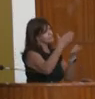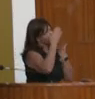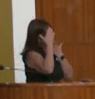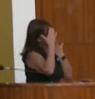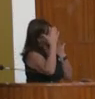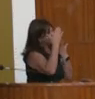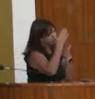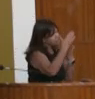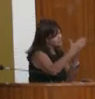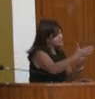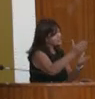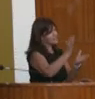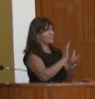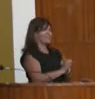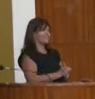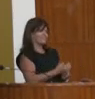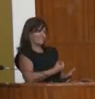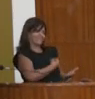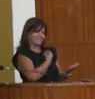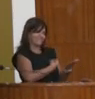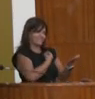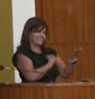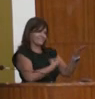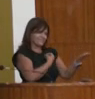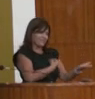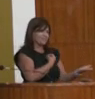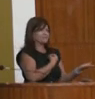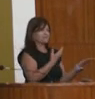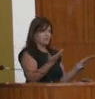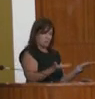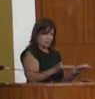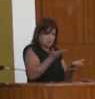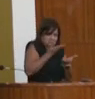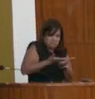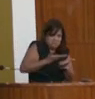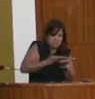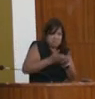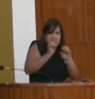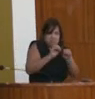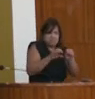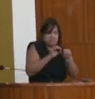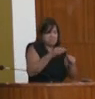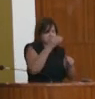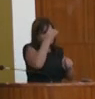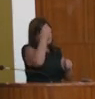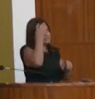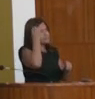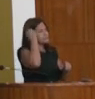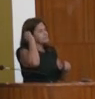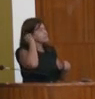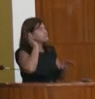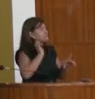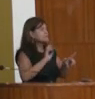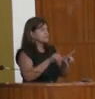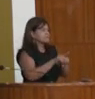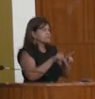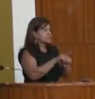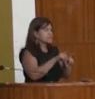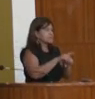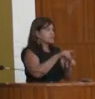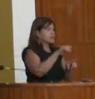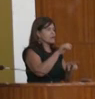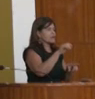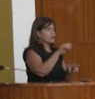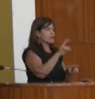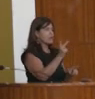Freitas, obrigado pela presença, obrigado por essa aula que você nos deu. Queria agradecer o senhor